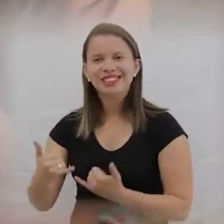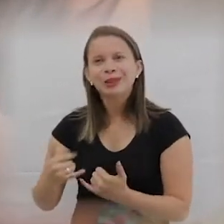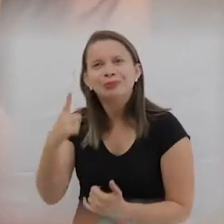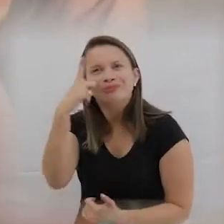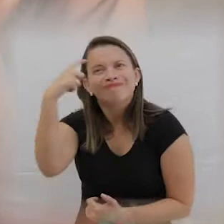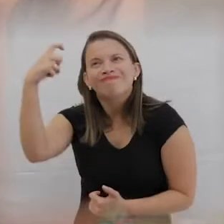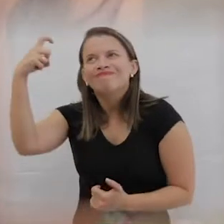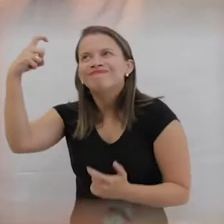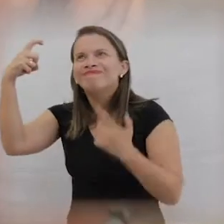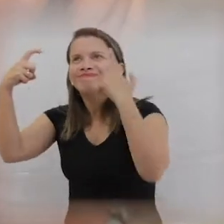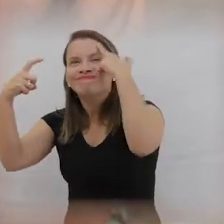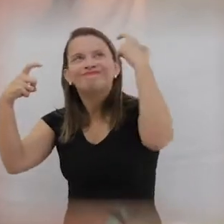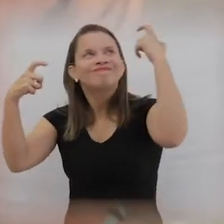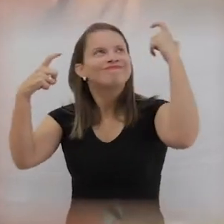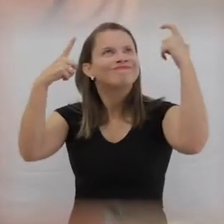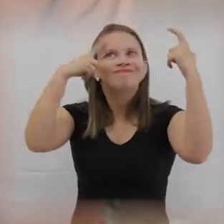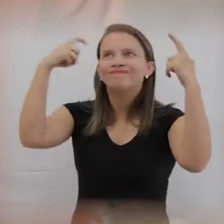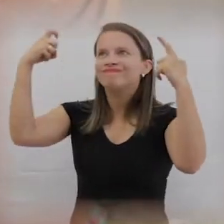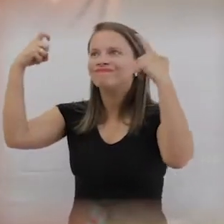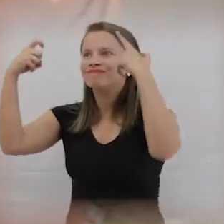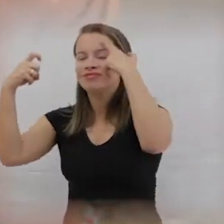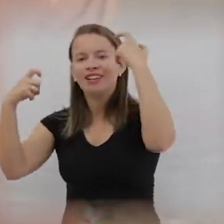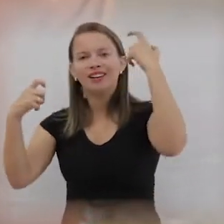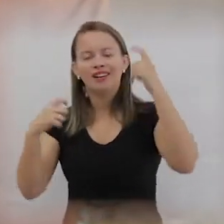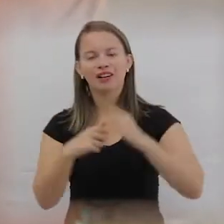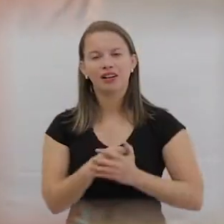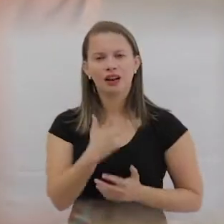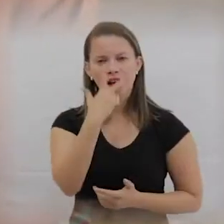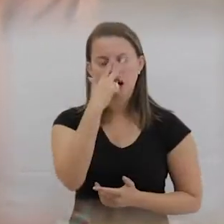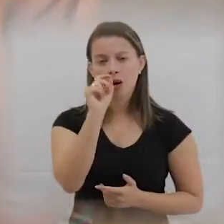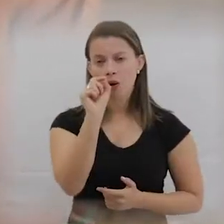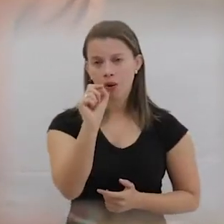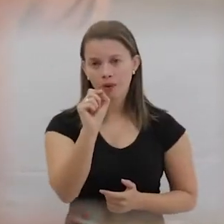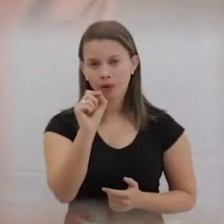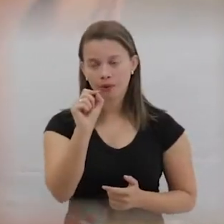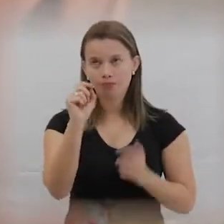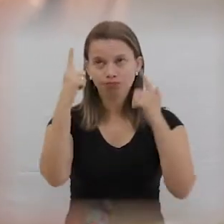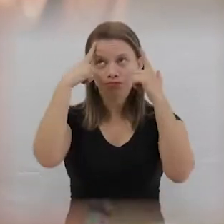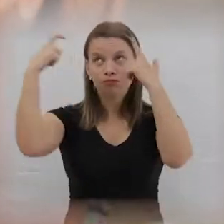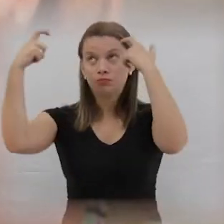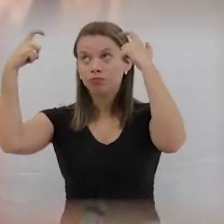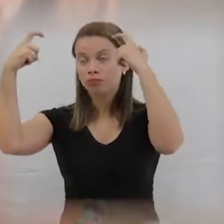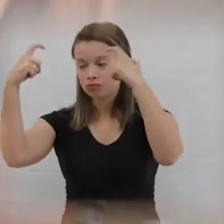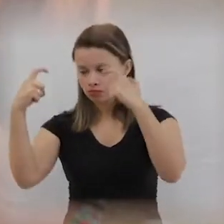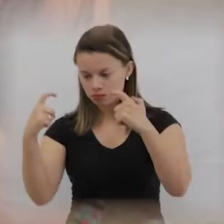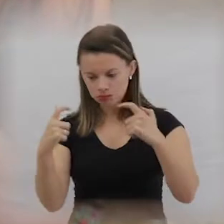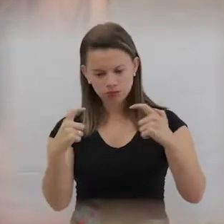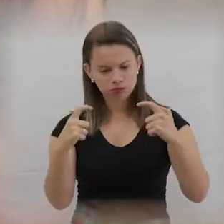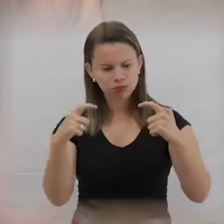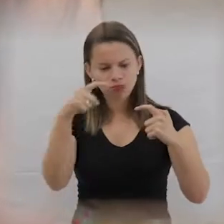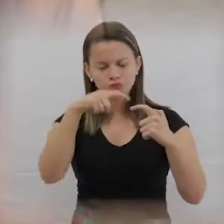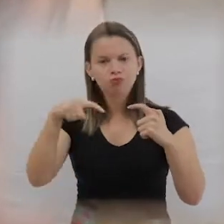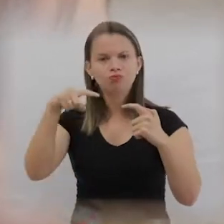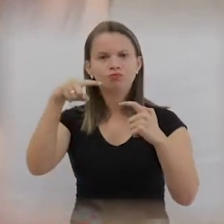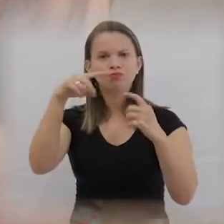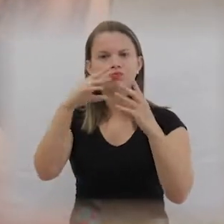criar. E eu acho que essa parte da criação